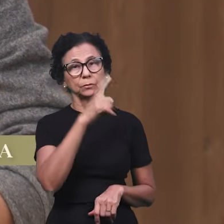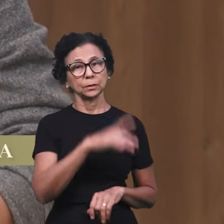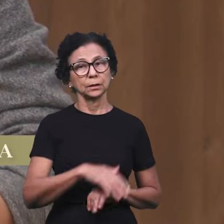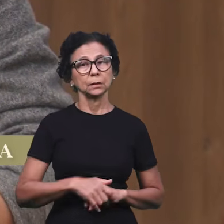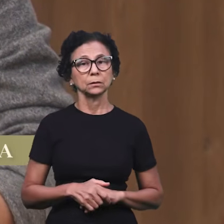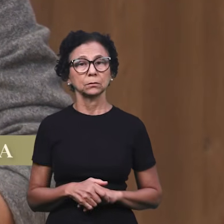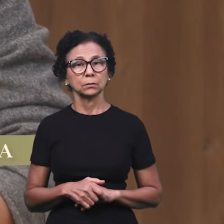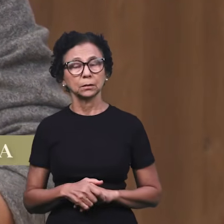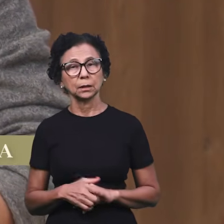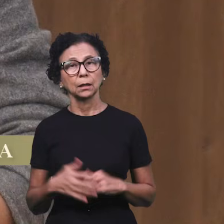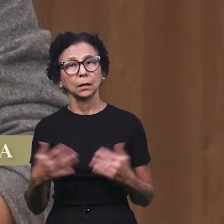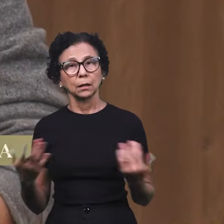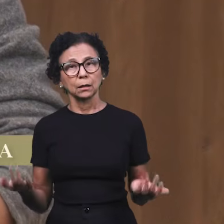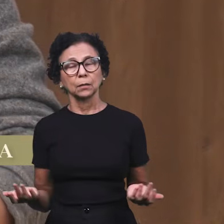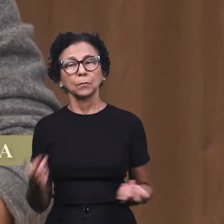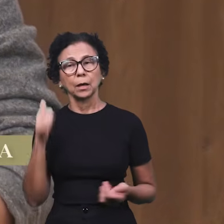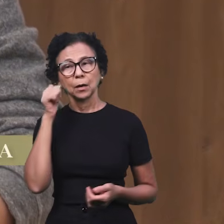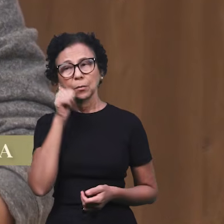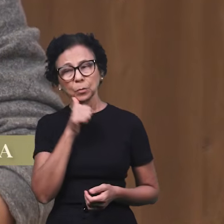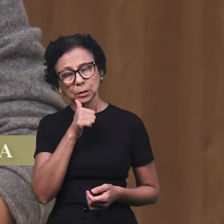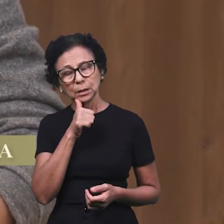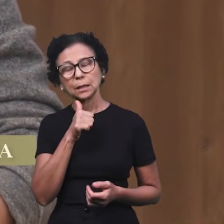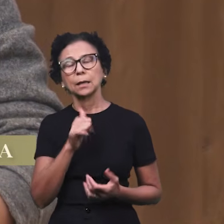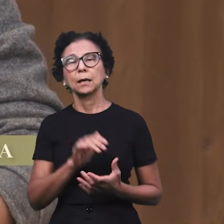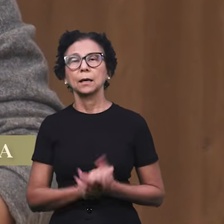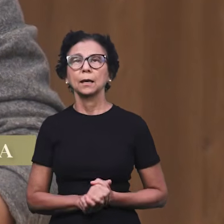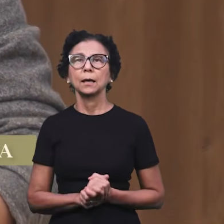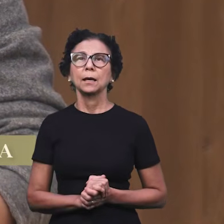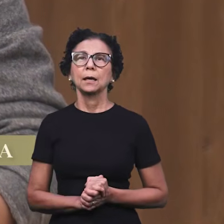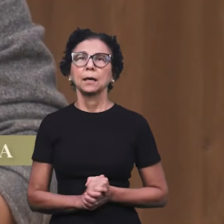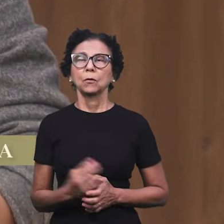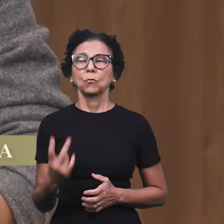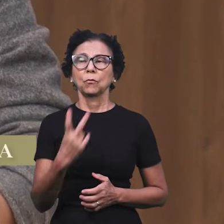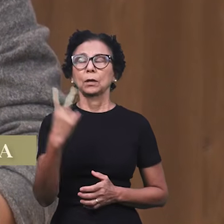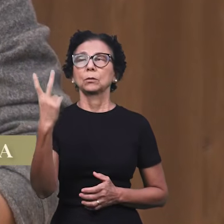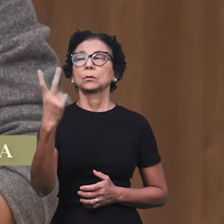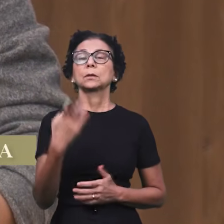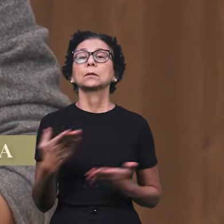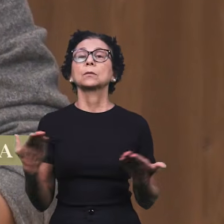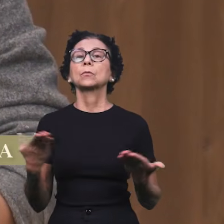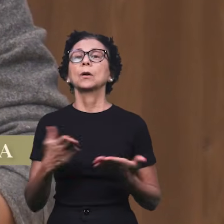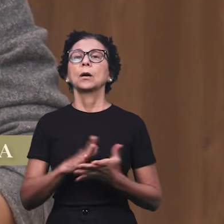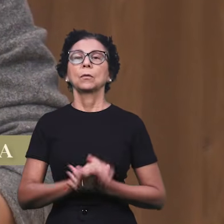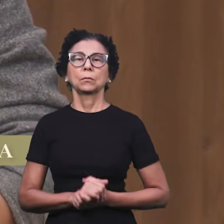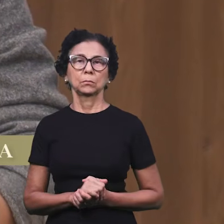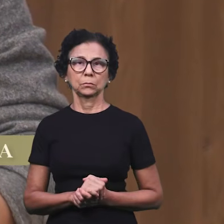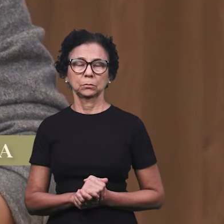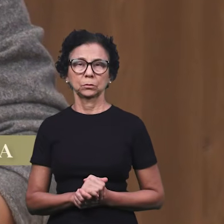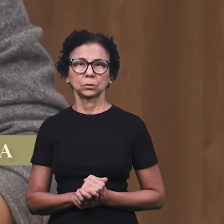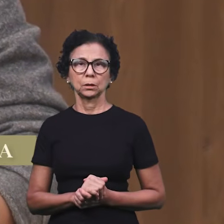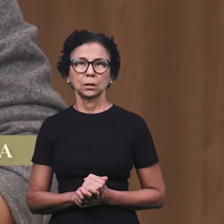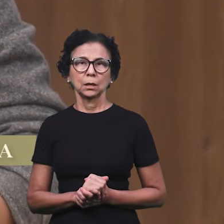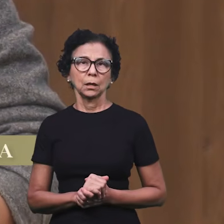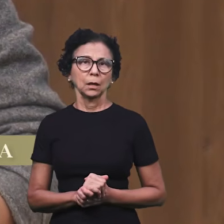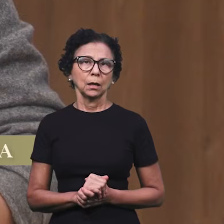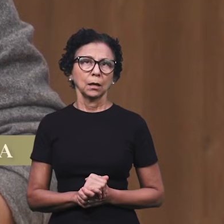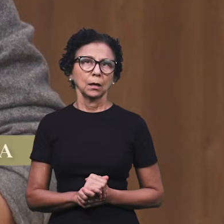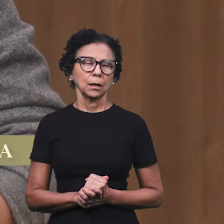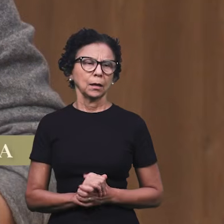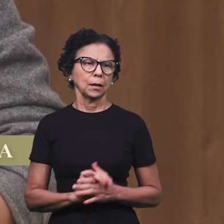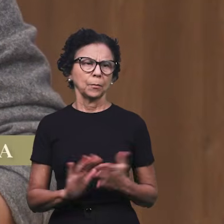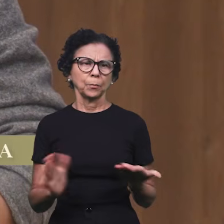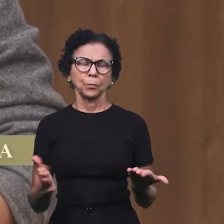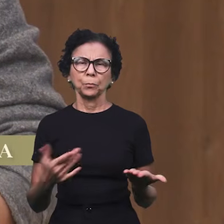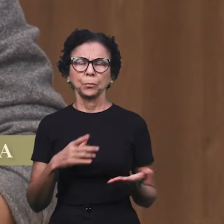profissional, acadêmica da mulher. A mulher é valorizada pelo aquilo que ela produz, né? E aqui a gente não está de